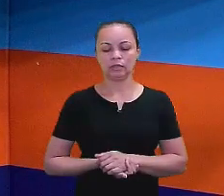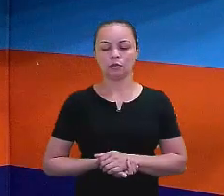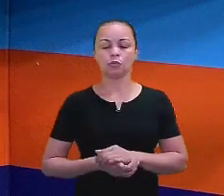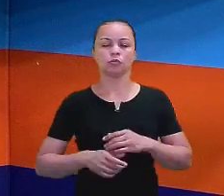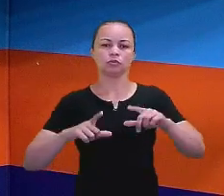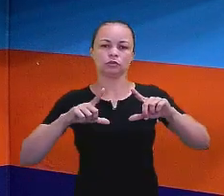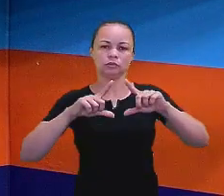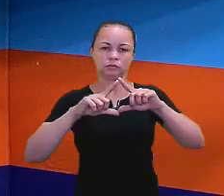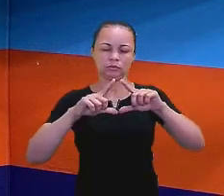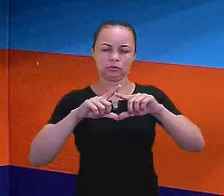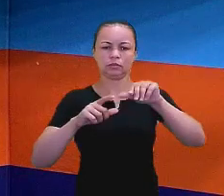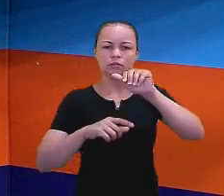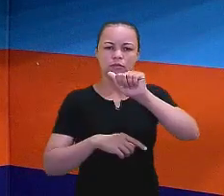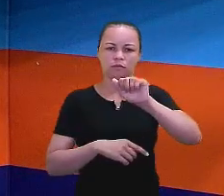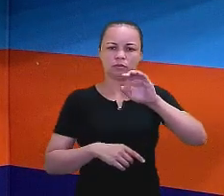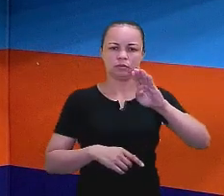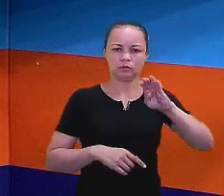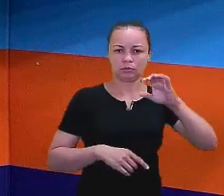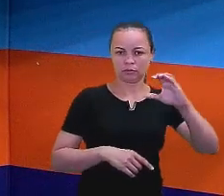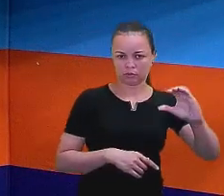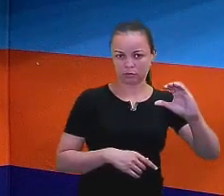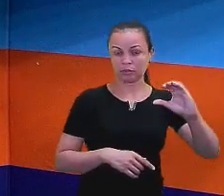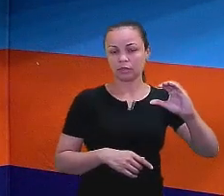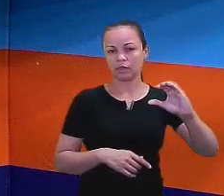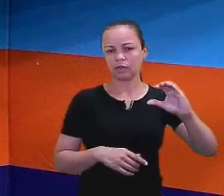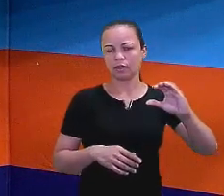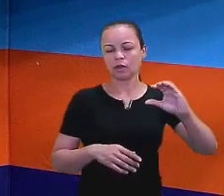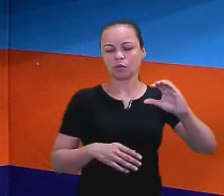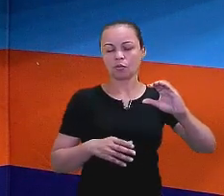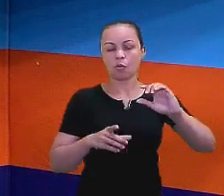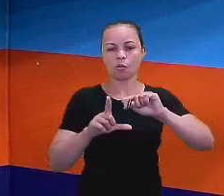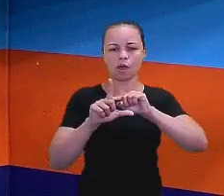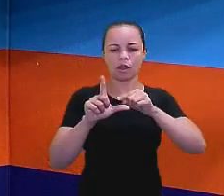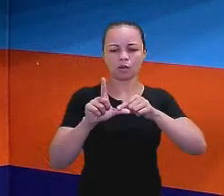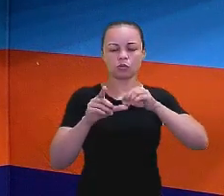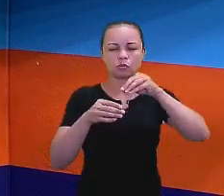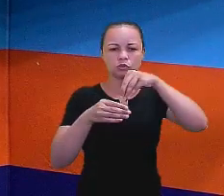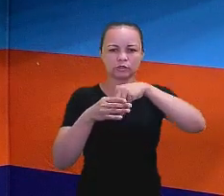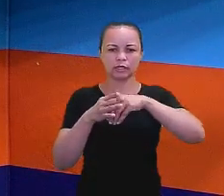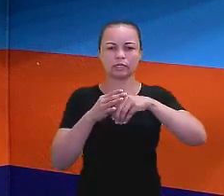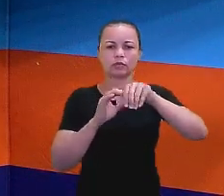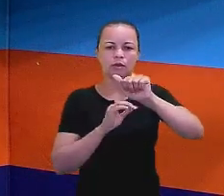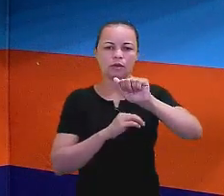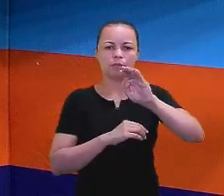triângulo ABC com ângulos internos A, B e